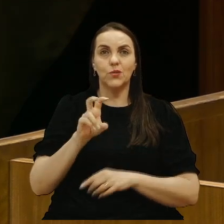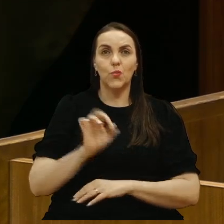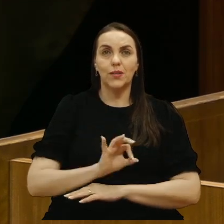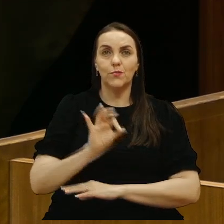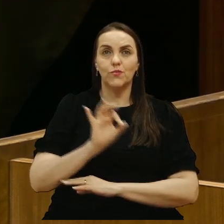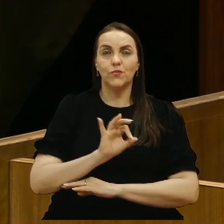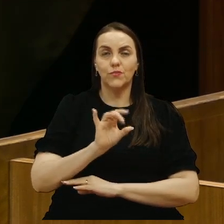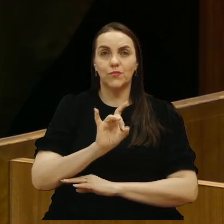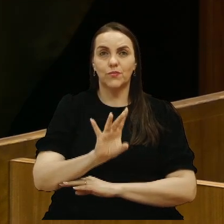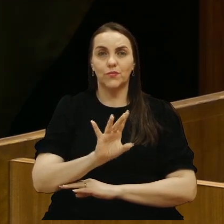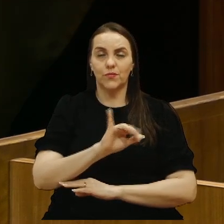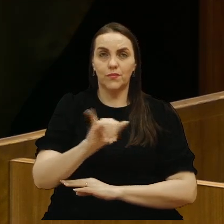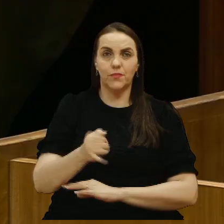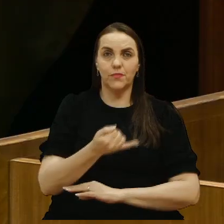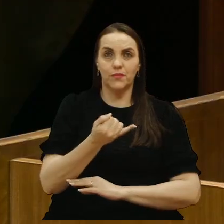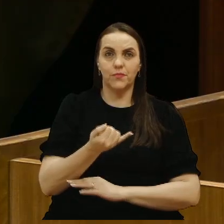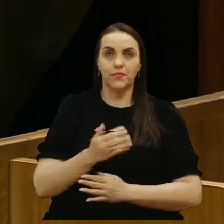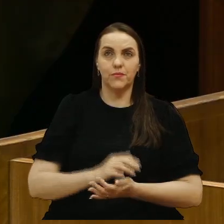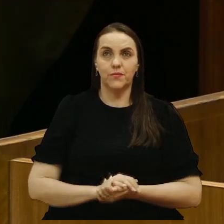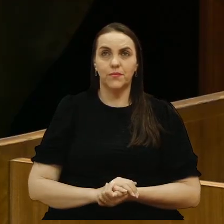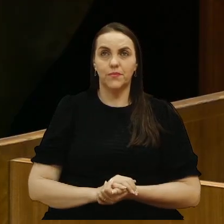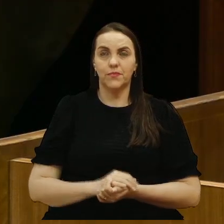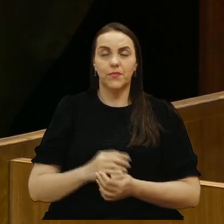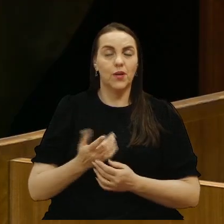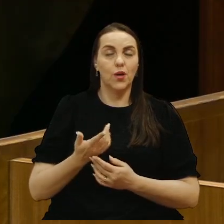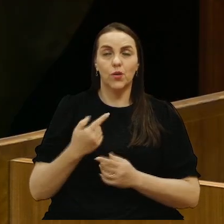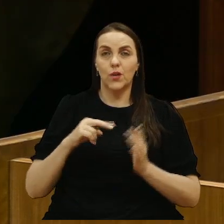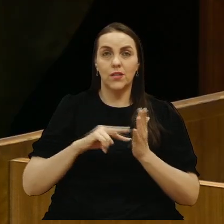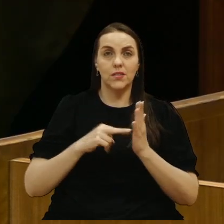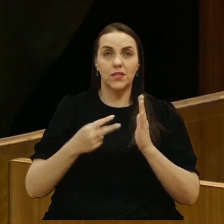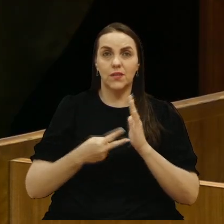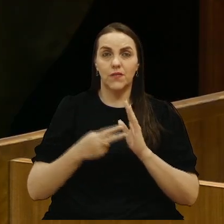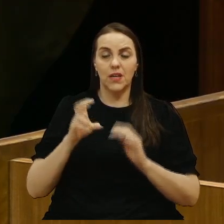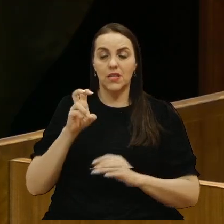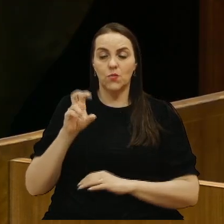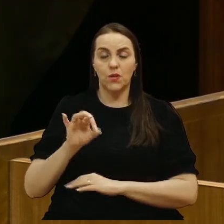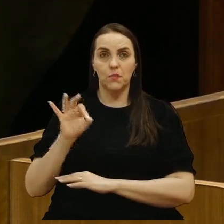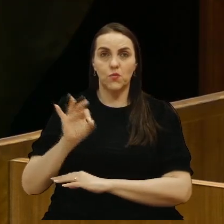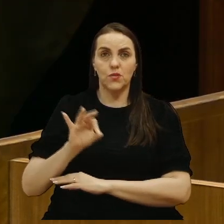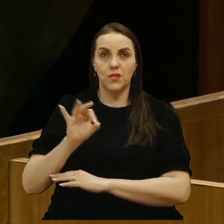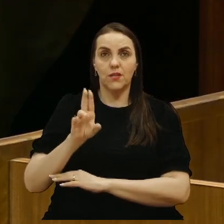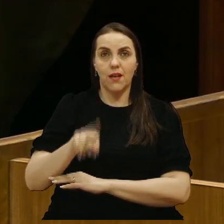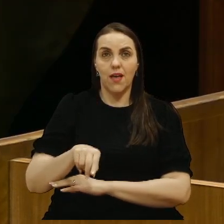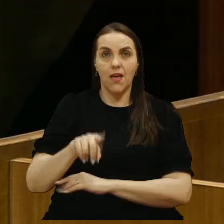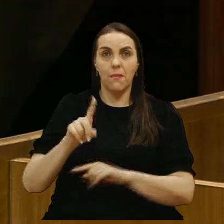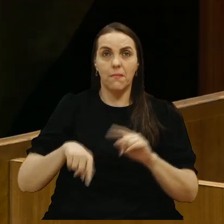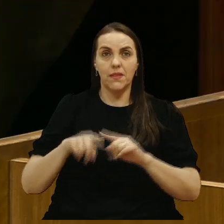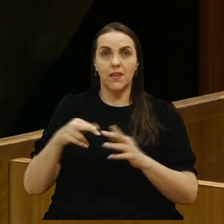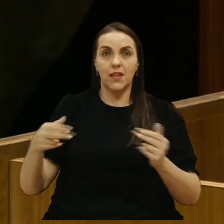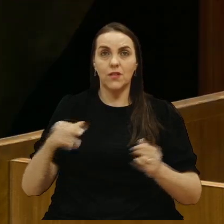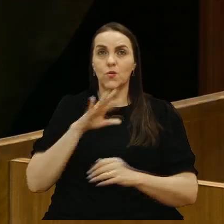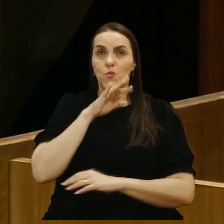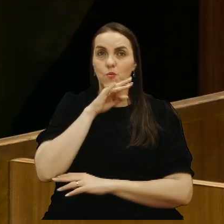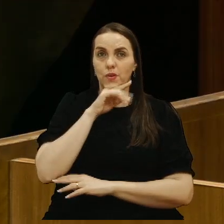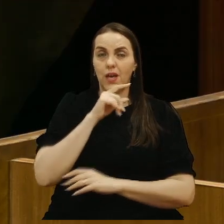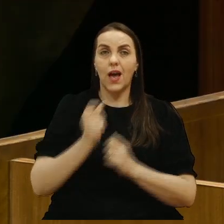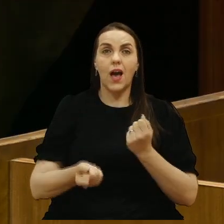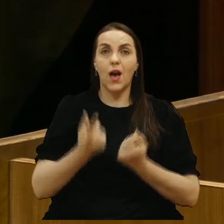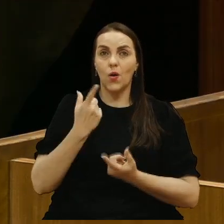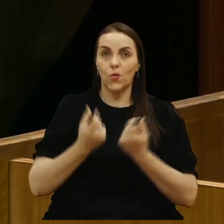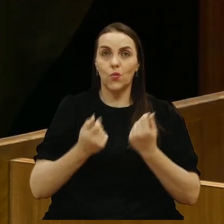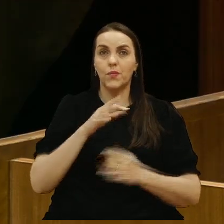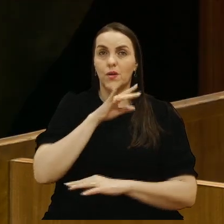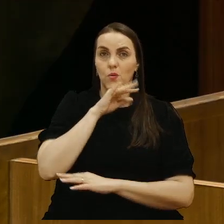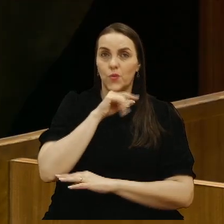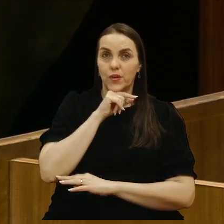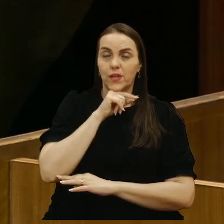50% hoje está sendo aproveitado. E não quer dizer que os outros 50% sejam materiais ruins. Alguma coisa é ruim,